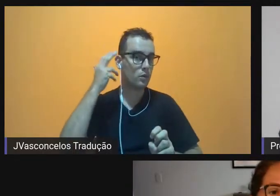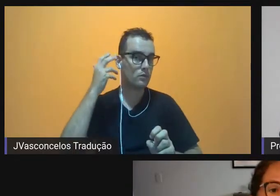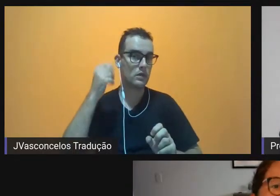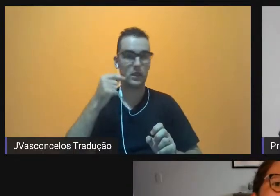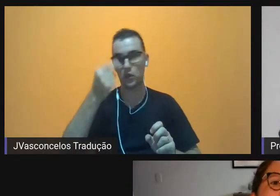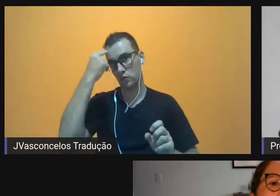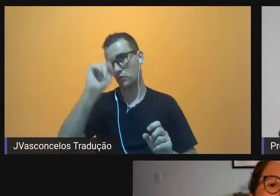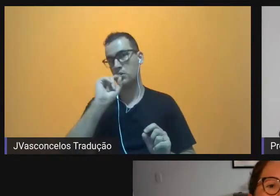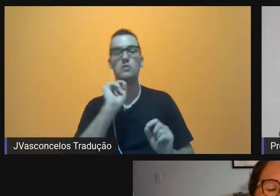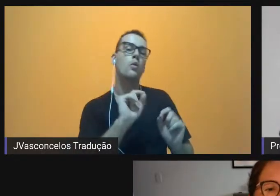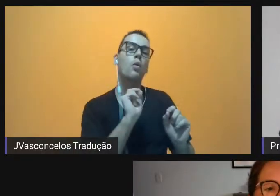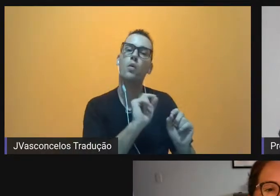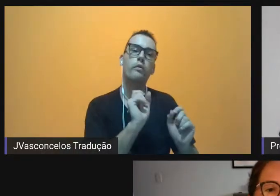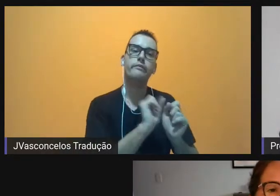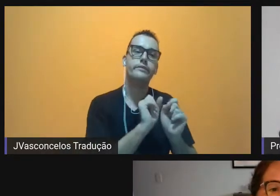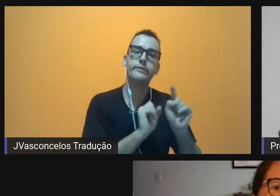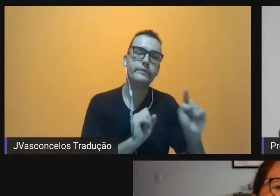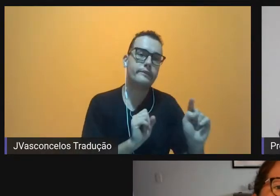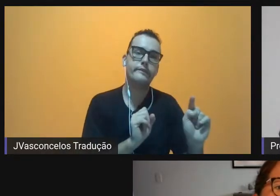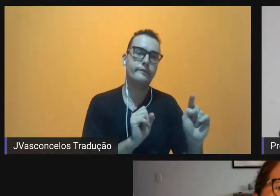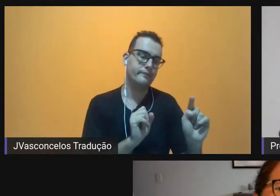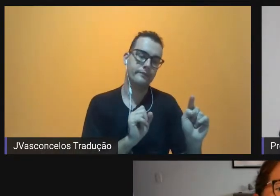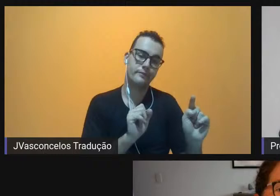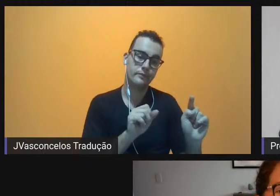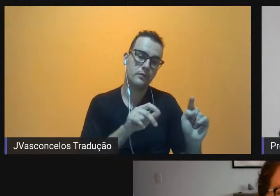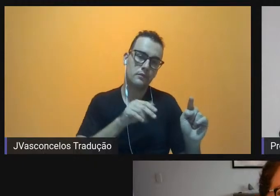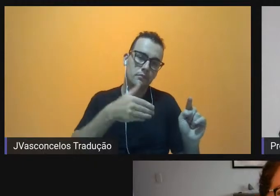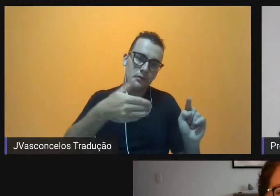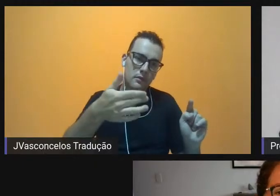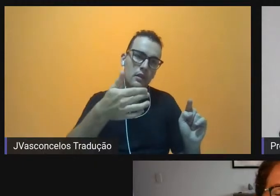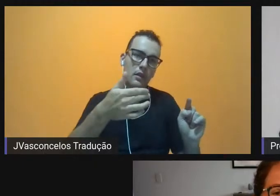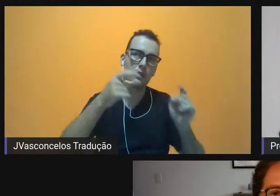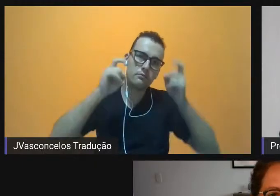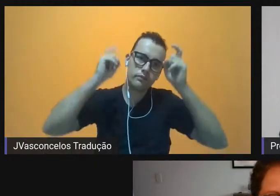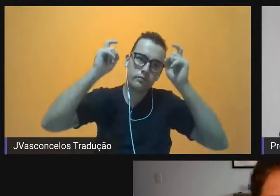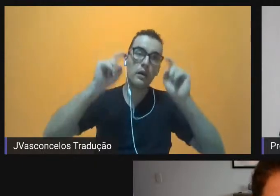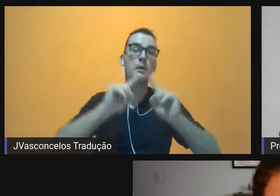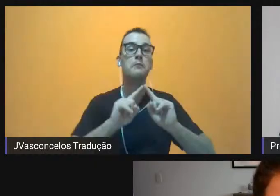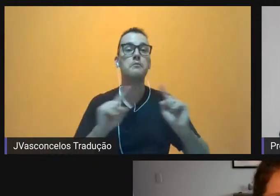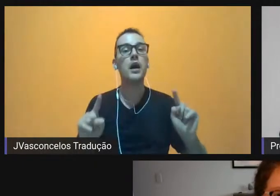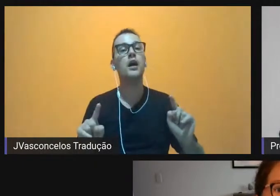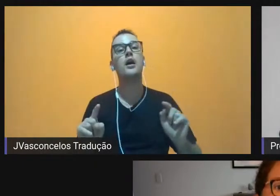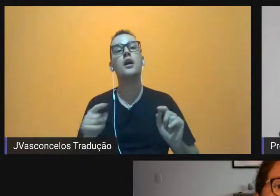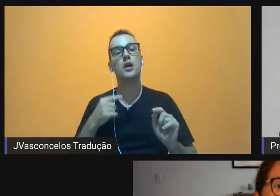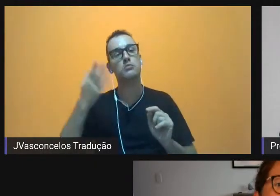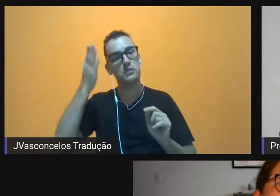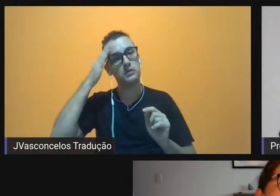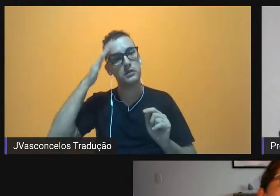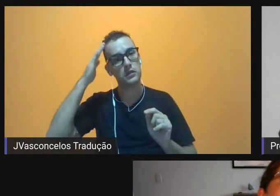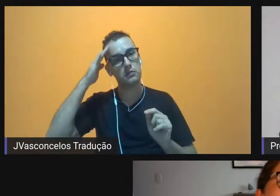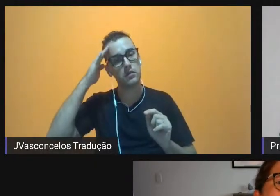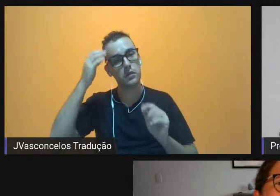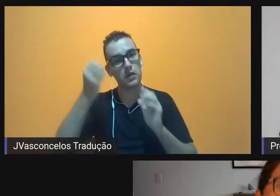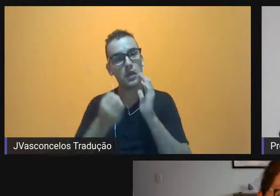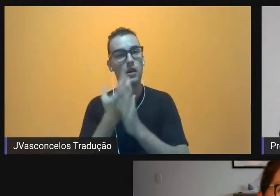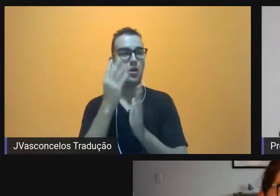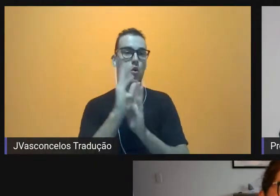o formato, né, isso ainda ia ser desenvolvido, mas eu sabia que eu ia desenvolver um